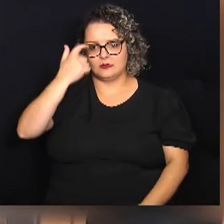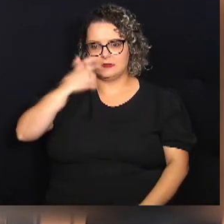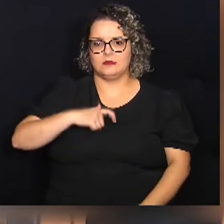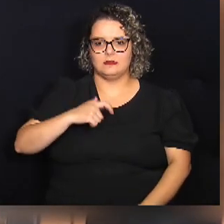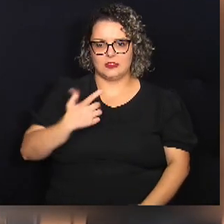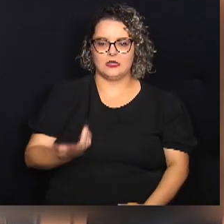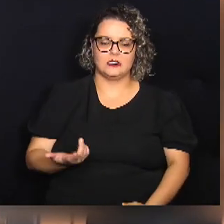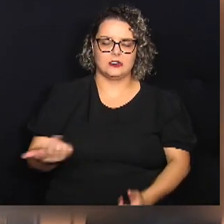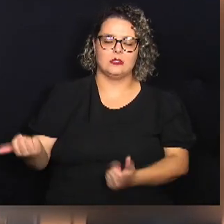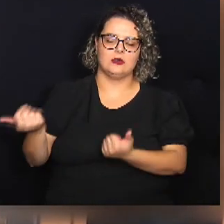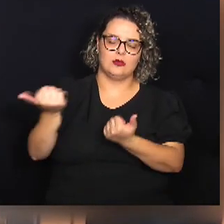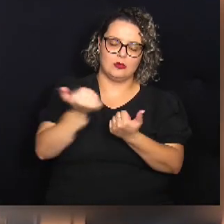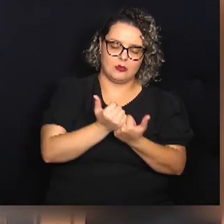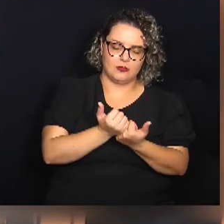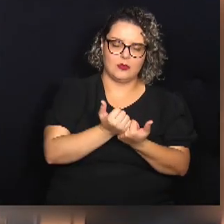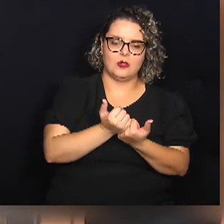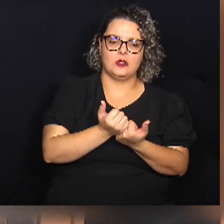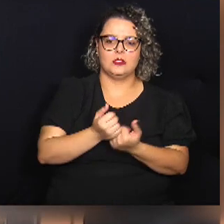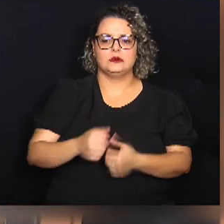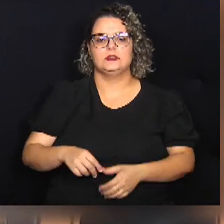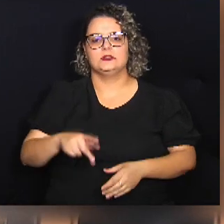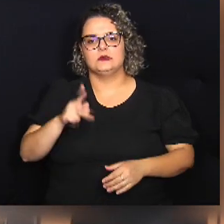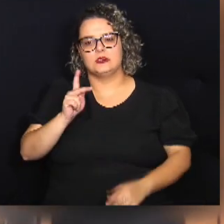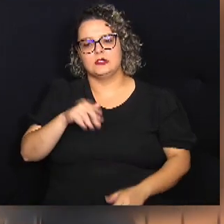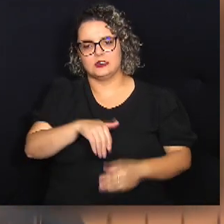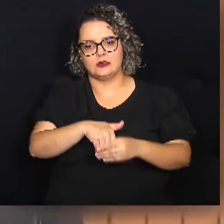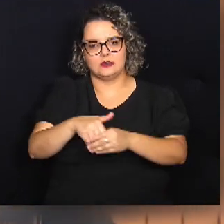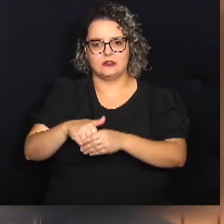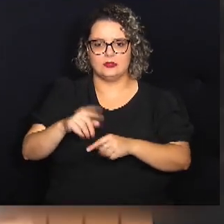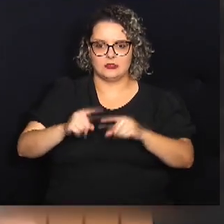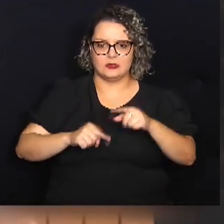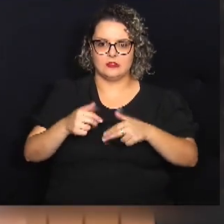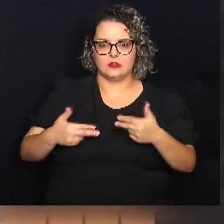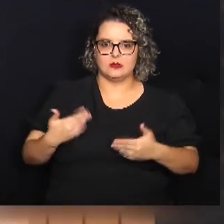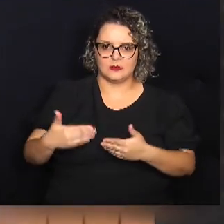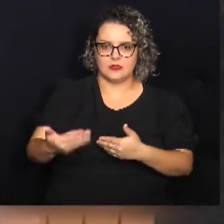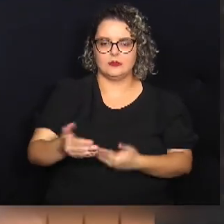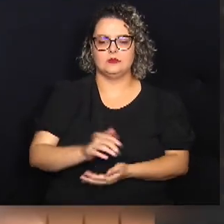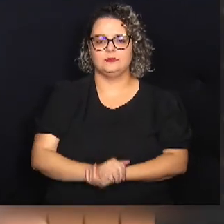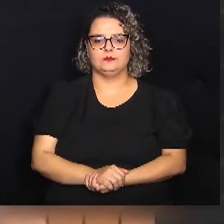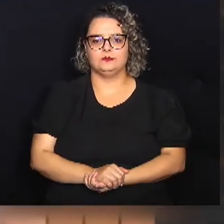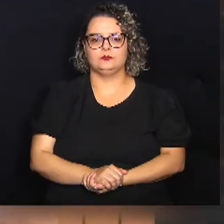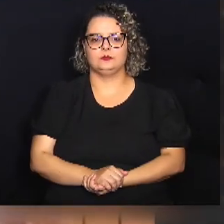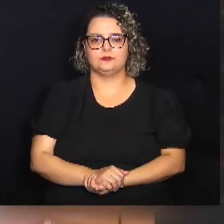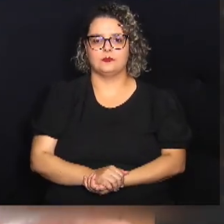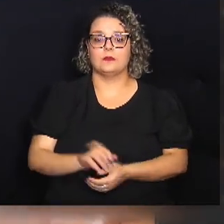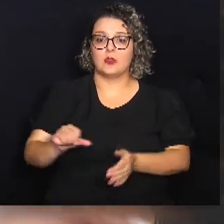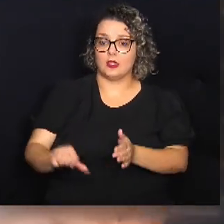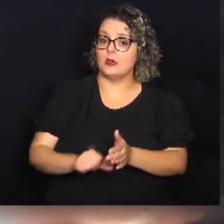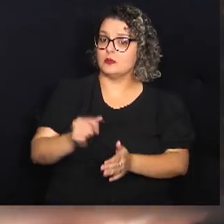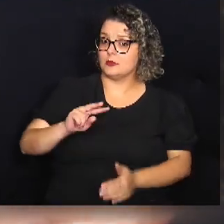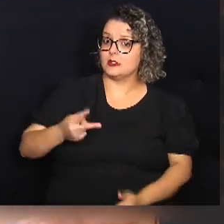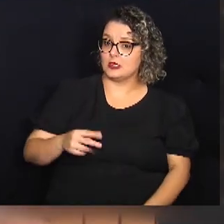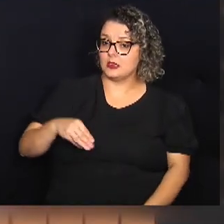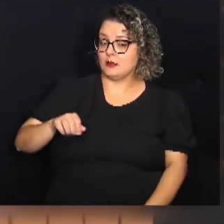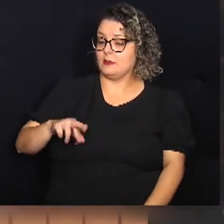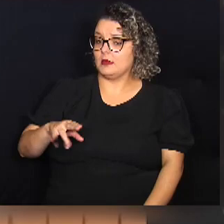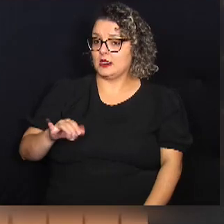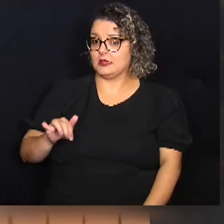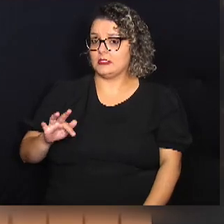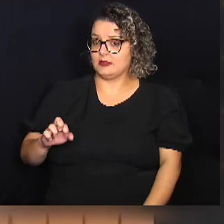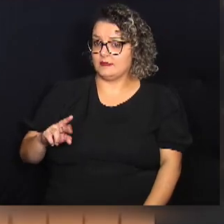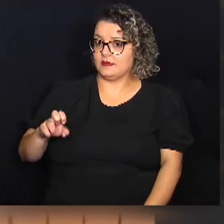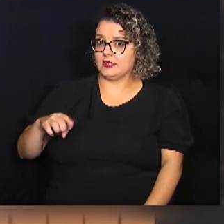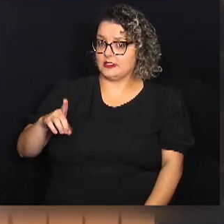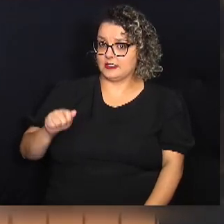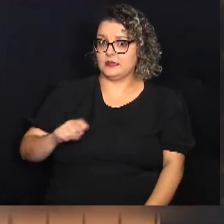assumir a presidência da mesa para que eu possa votar as próximas matérias. Essa foi a primeira vez que Maria Fernanda